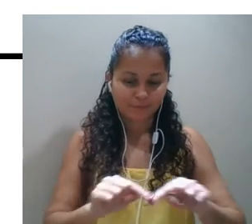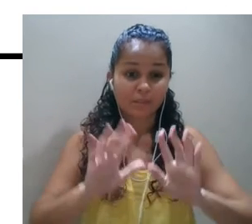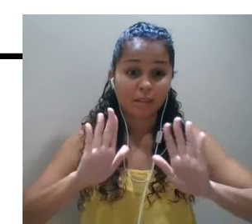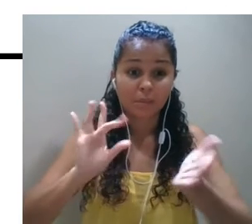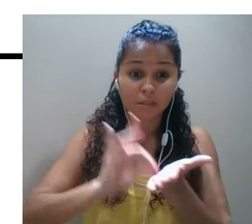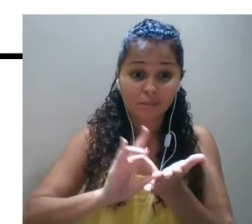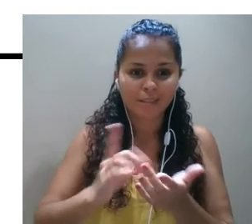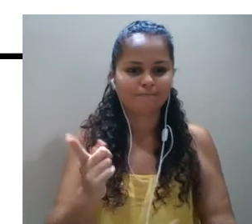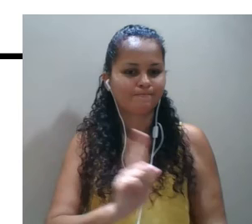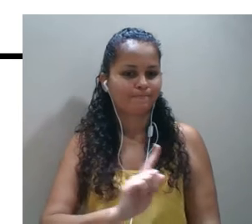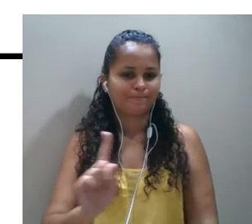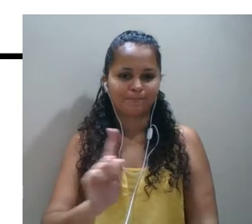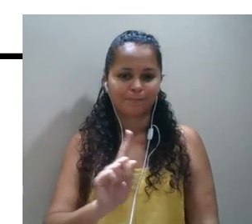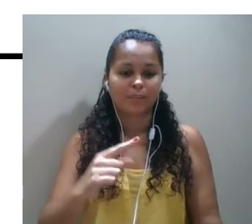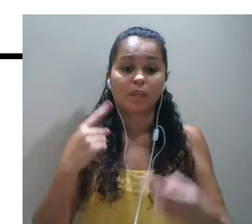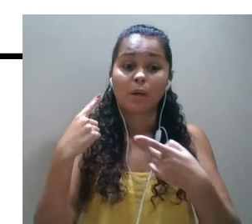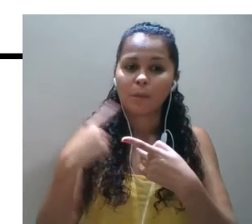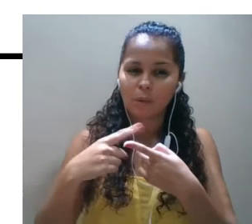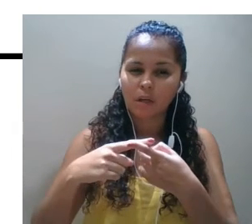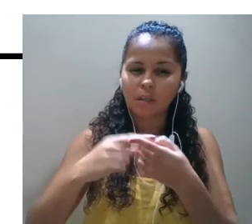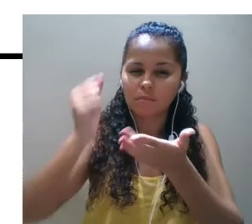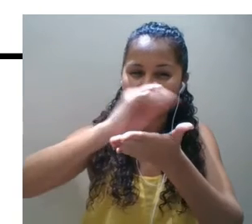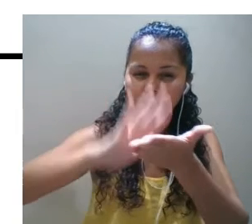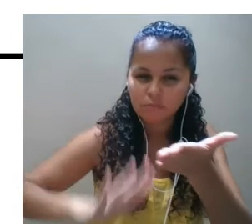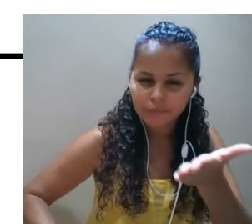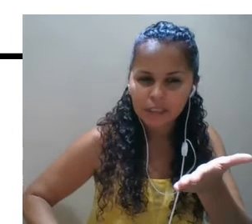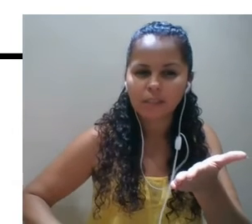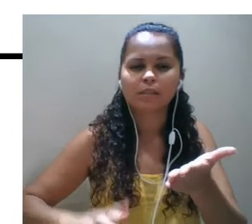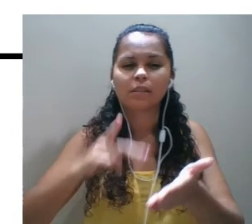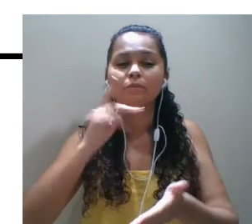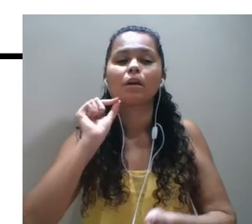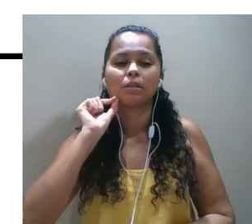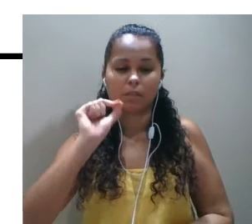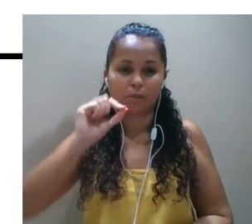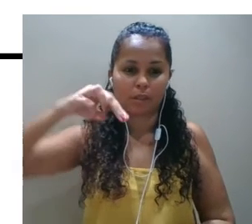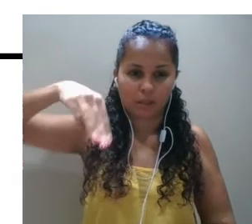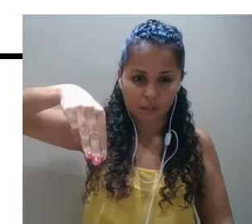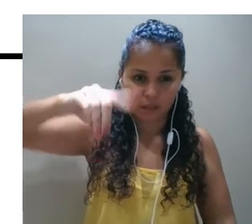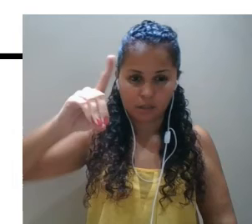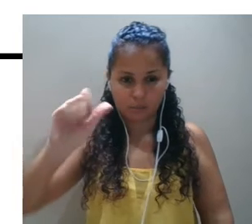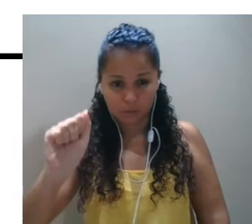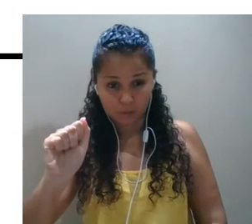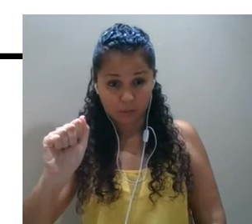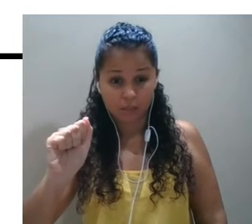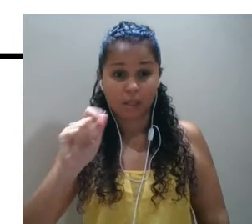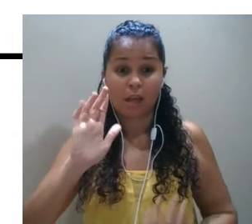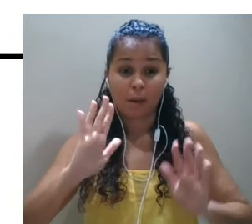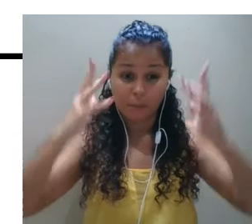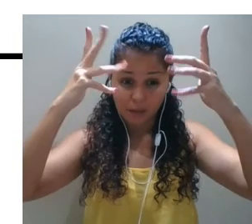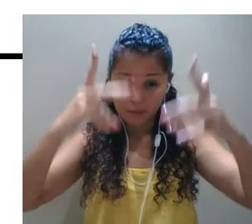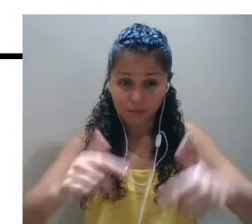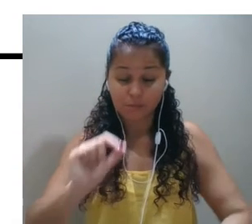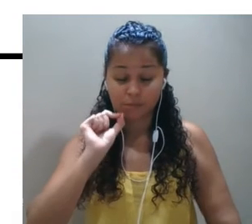que na verdade não é, porque o exercício ele é muito específico quando ele pede a moda, porque ele diz